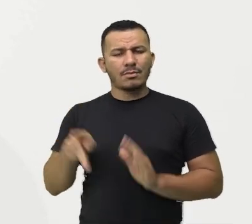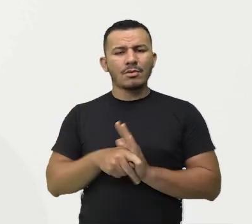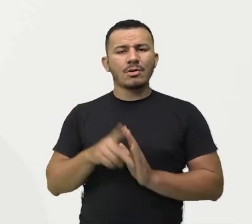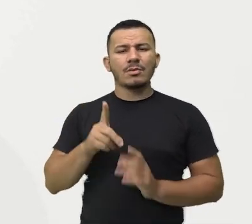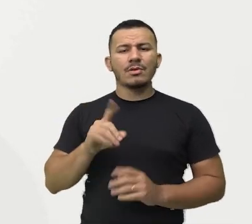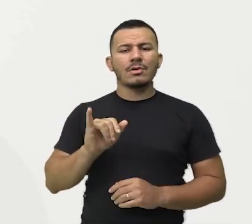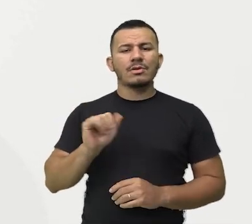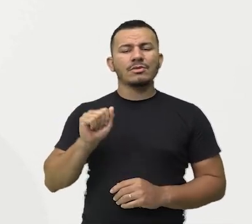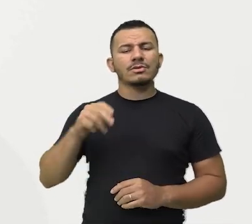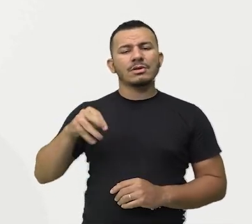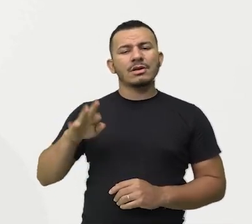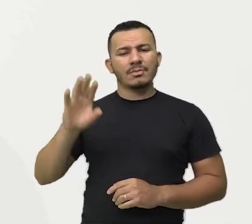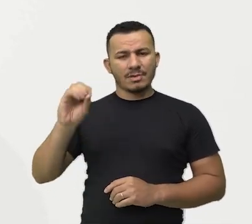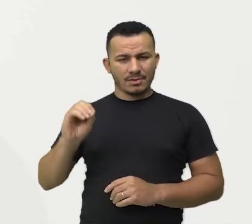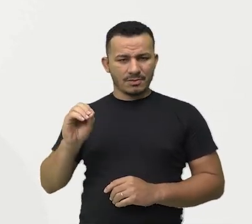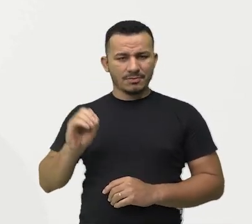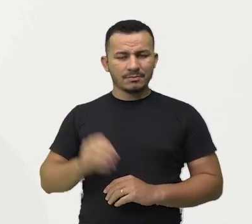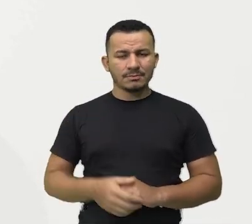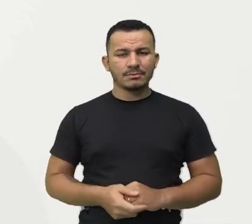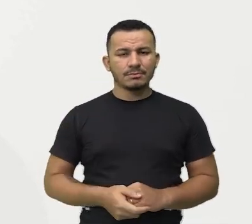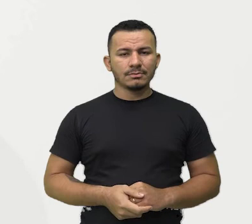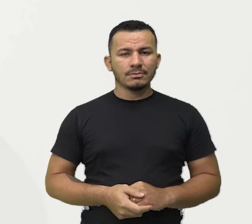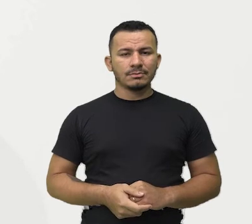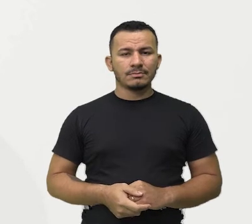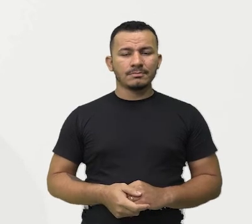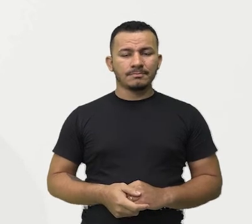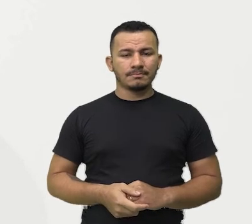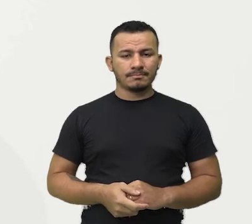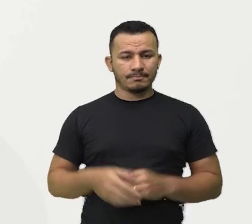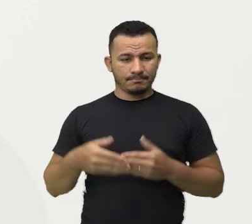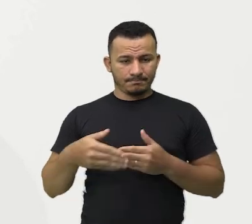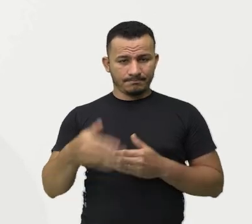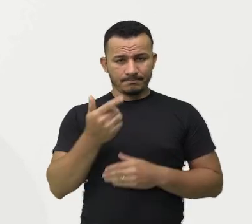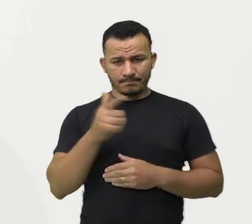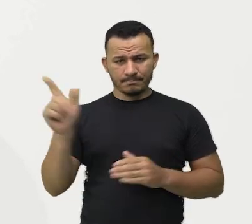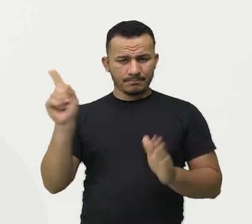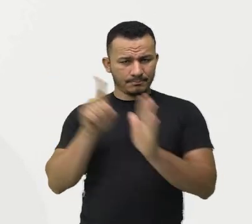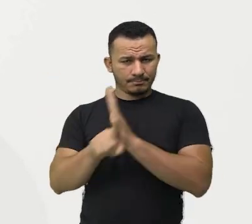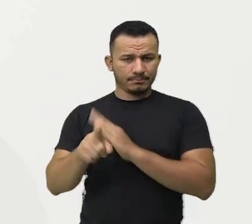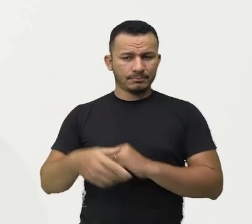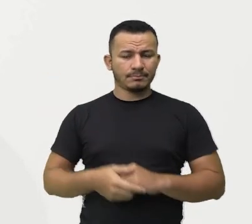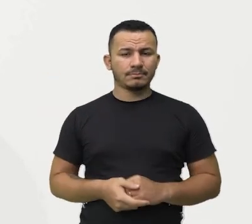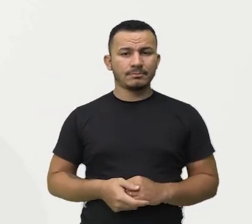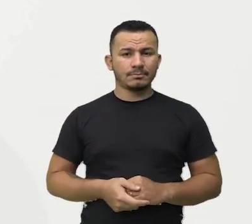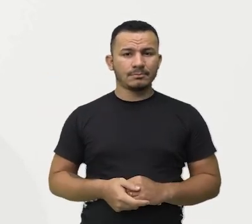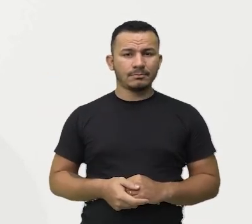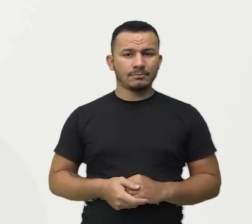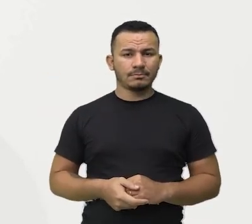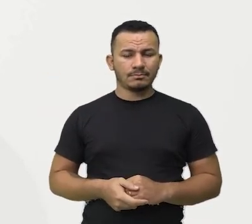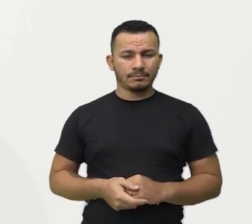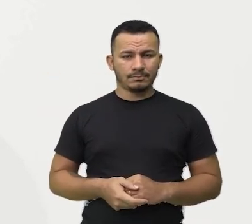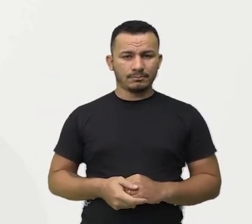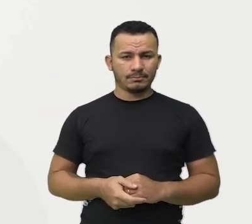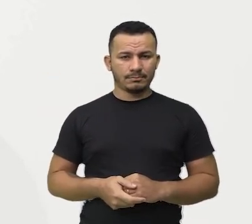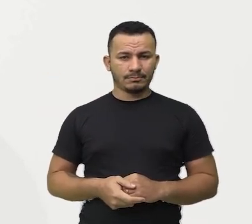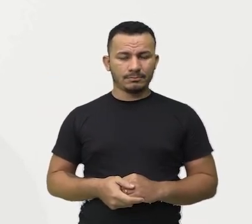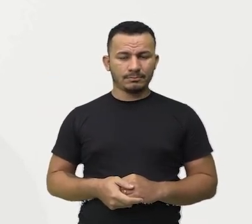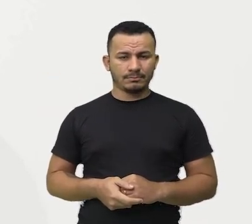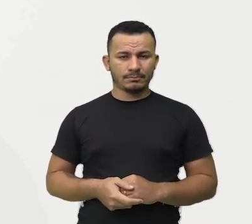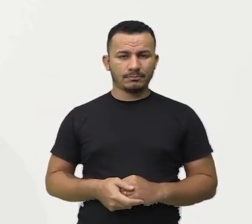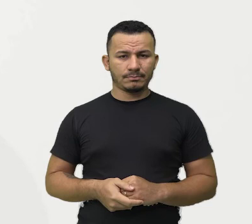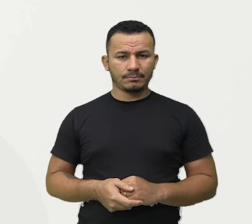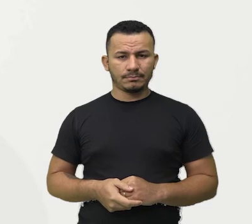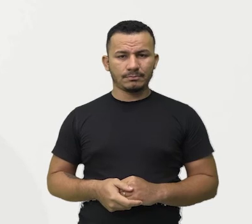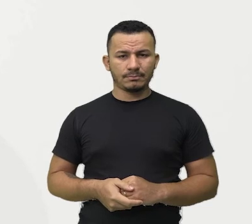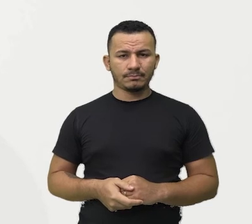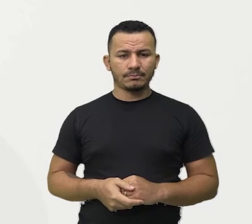é justamente o valor do diâmetro lá da peça que nós estávamos procurando. Continuando, pessoal, tem mais uma questão para a gente fechar aqui